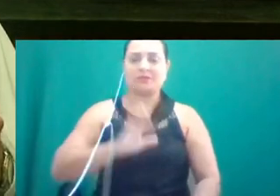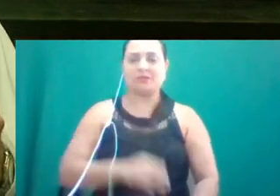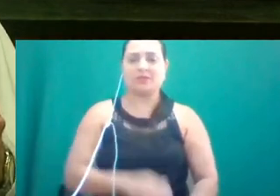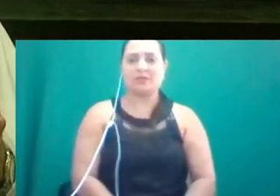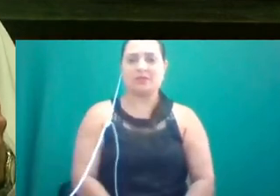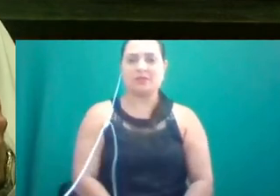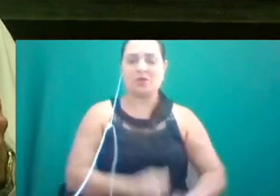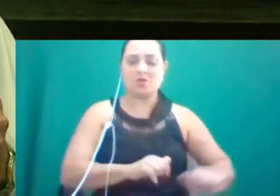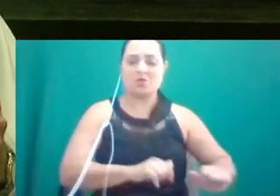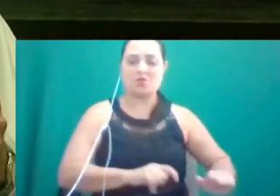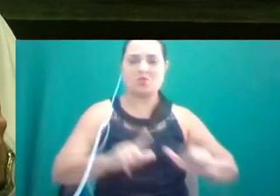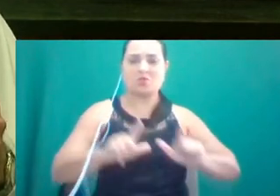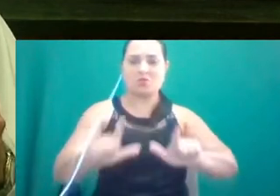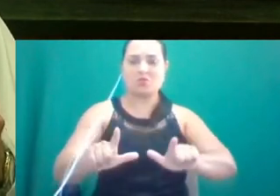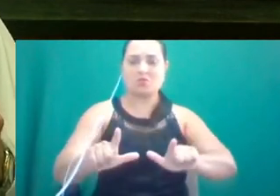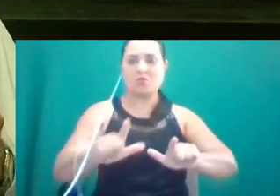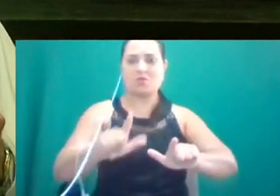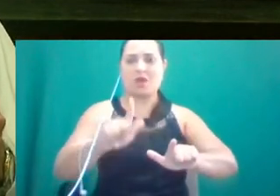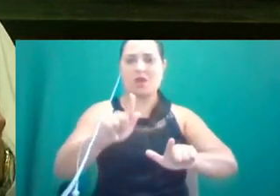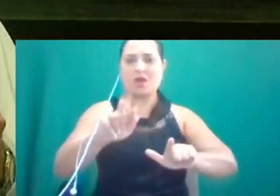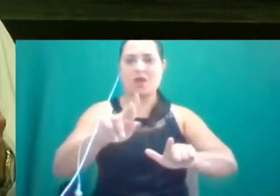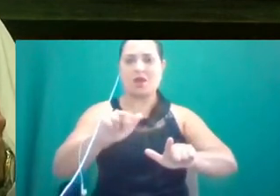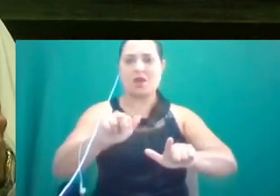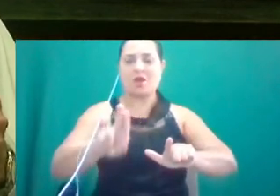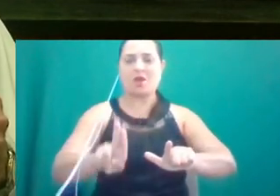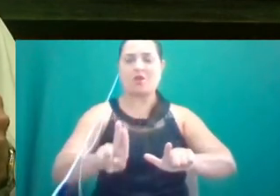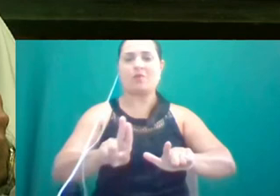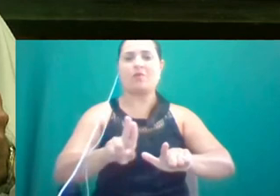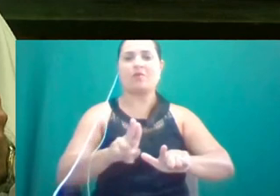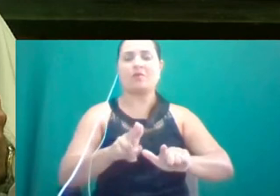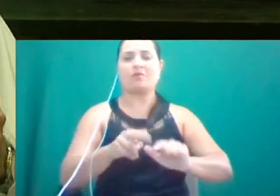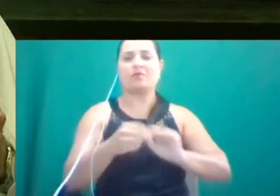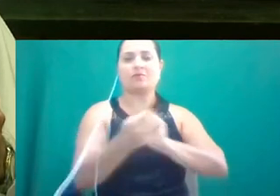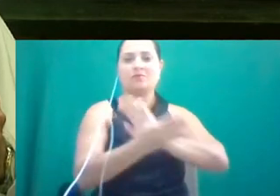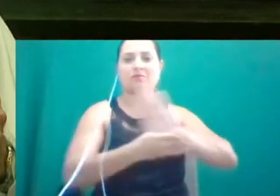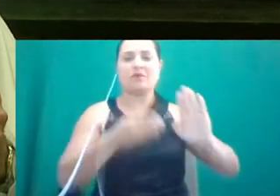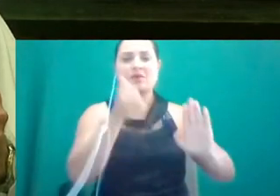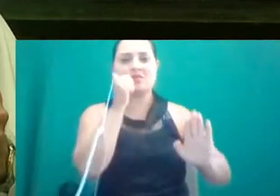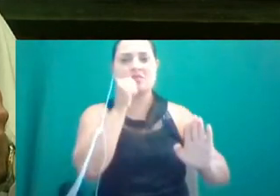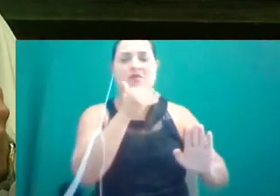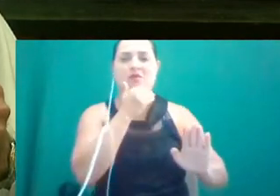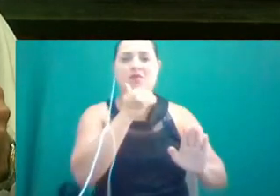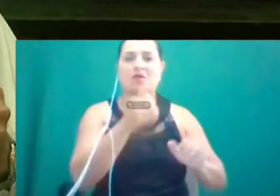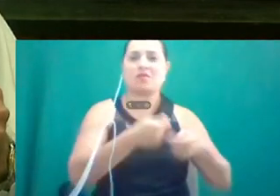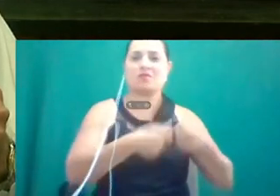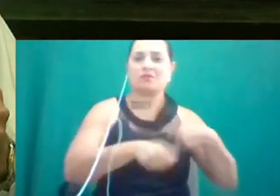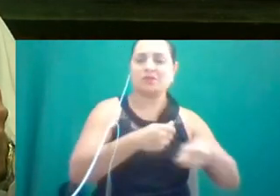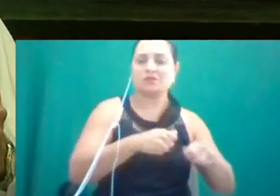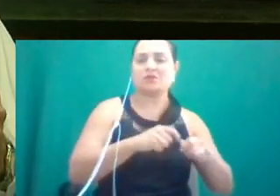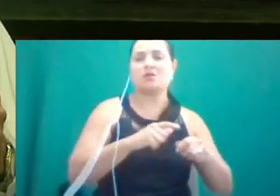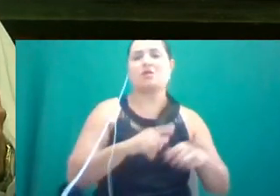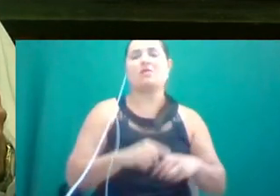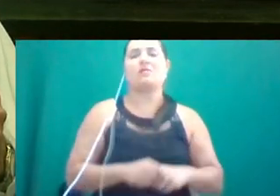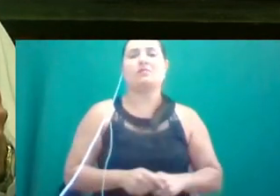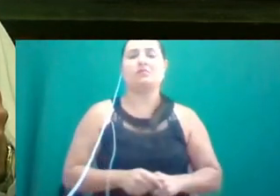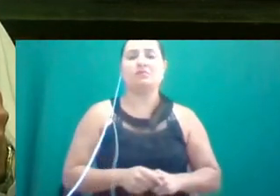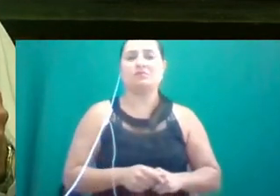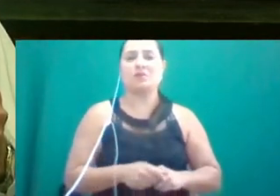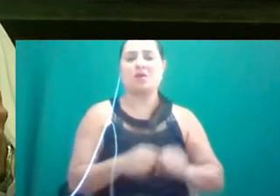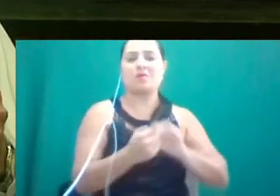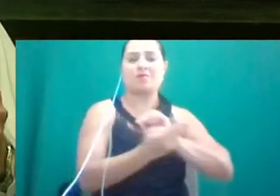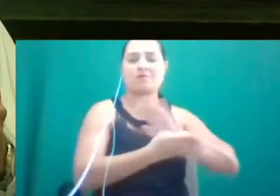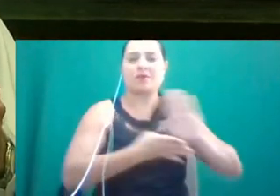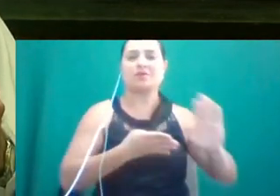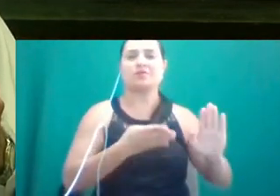bacharel e bacharela em ciências econômicas, bacharel e bacharela em ciências